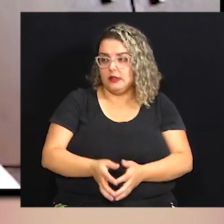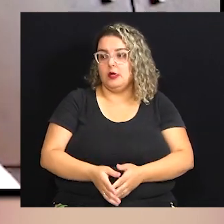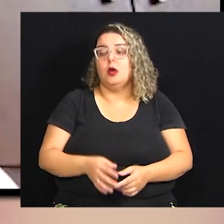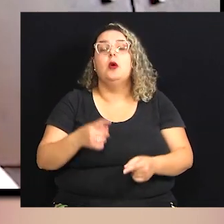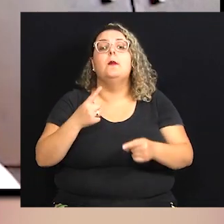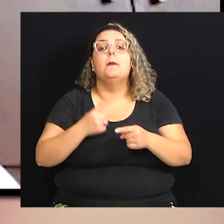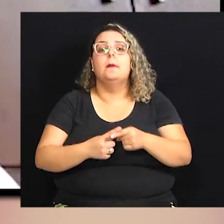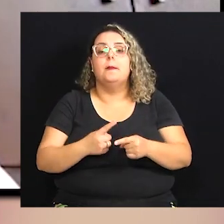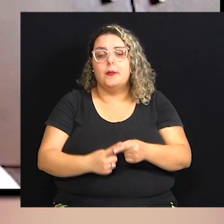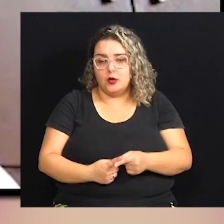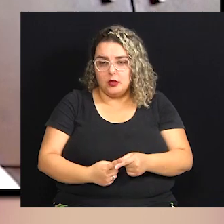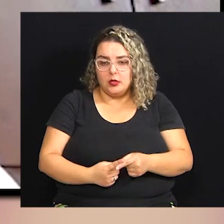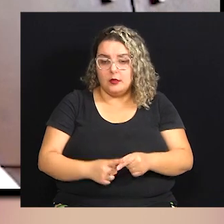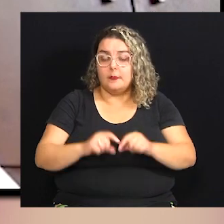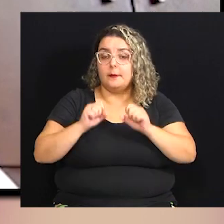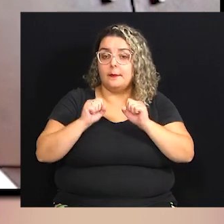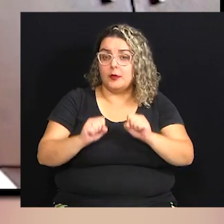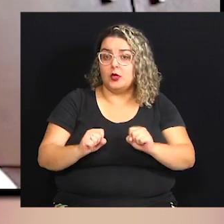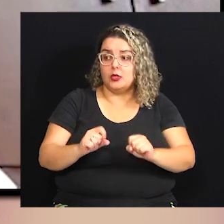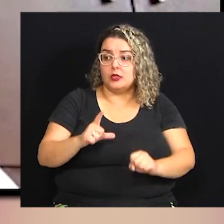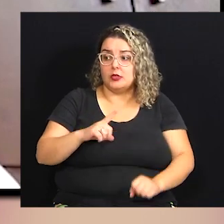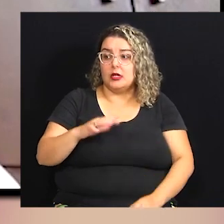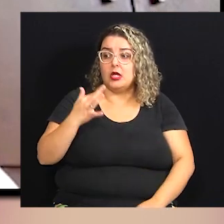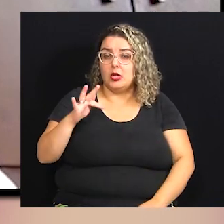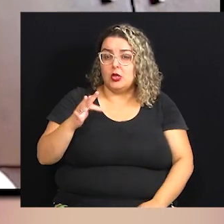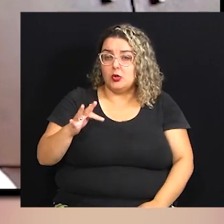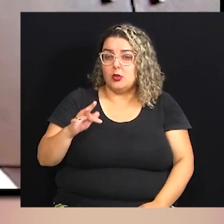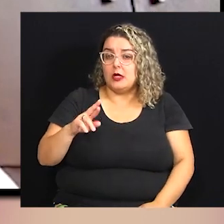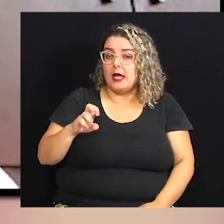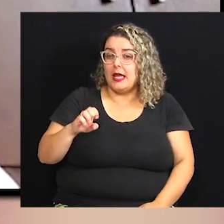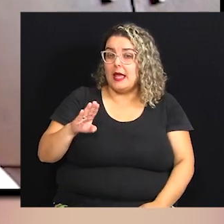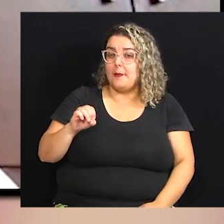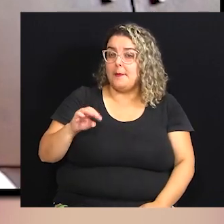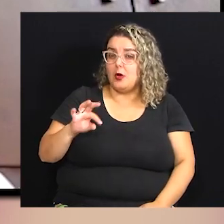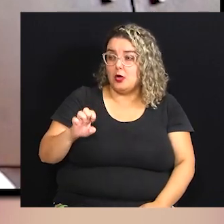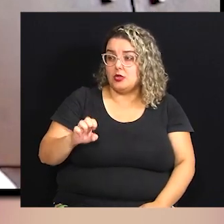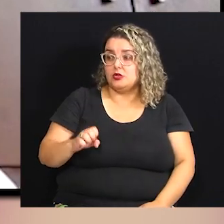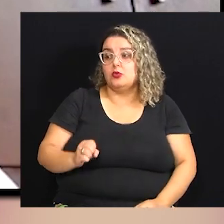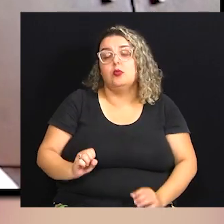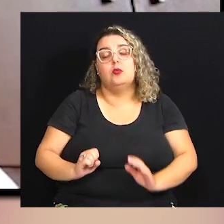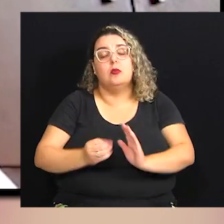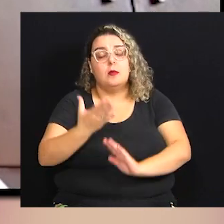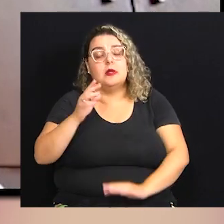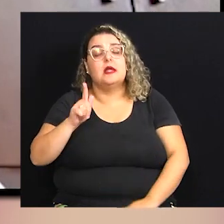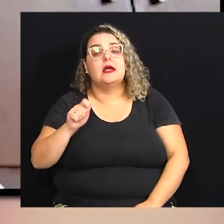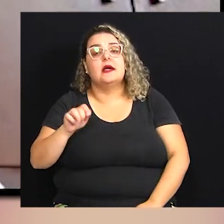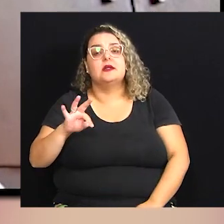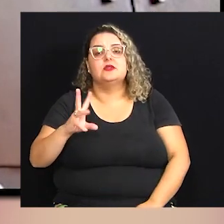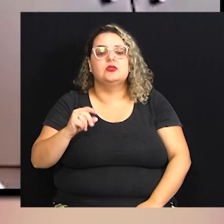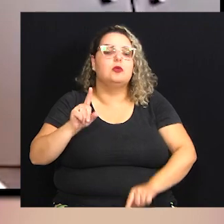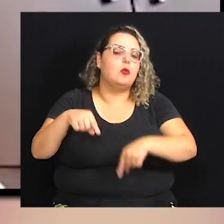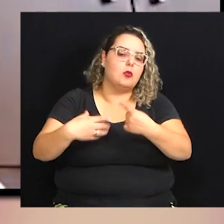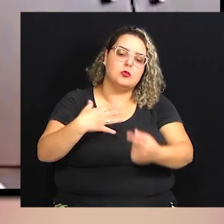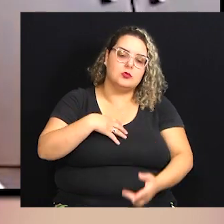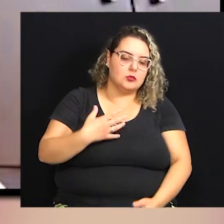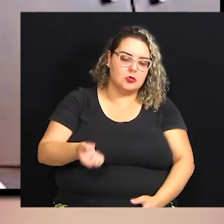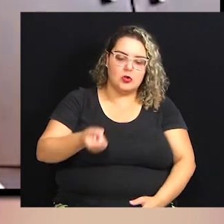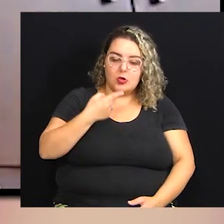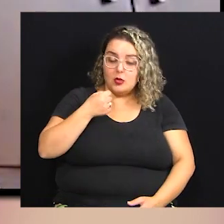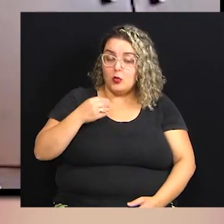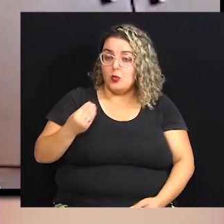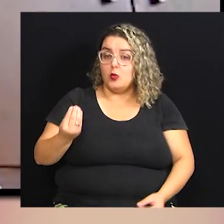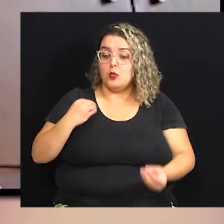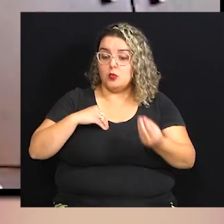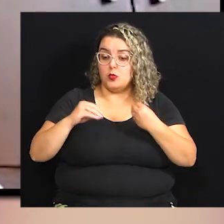fizer, porque pode gerar dor em rebote, pode fazer gatilho ou então terem outros sintomas. Por exemplo, se